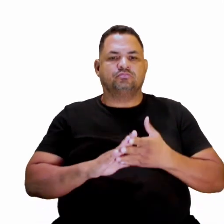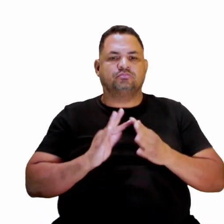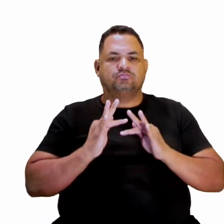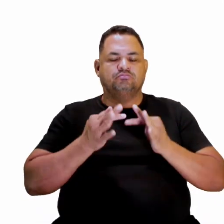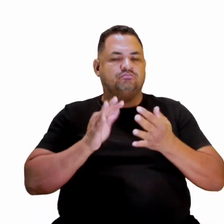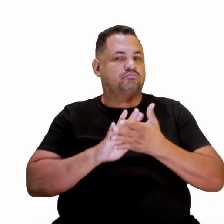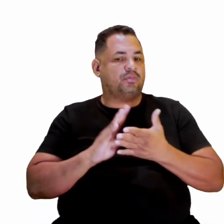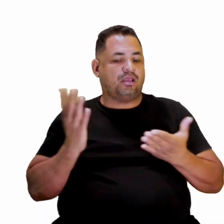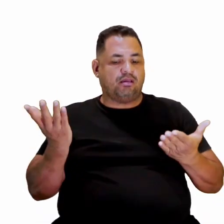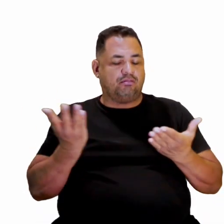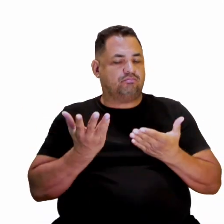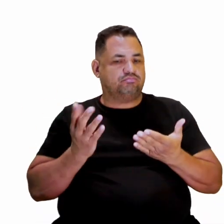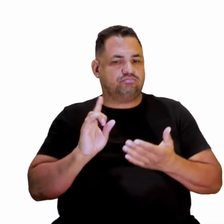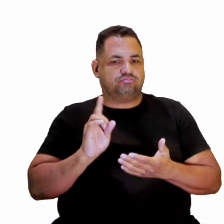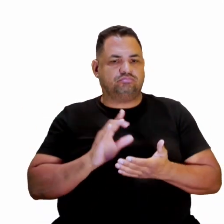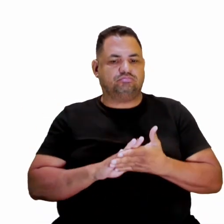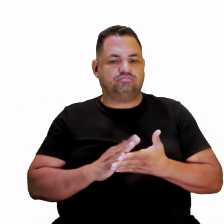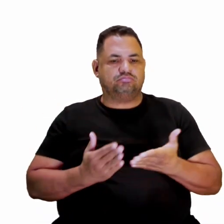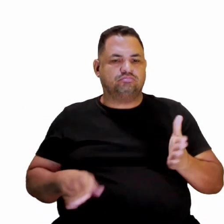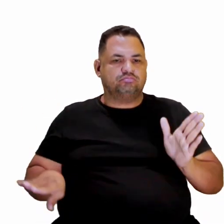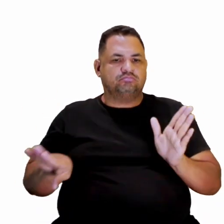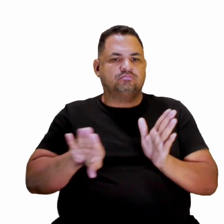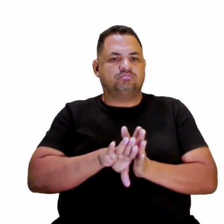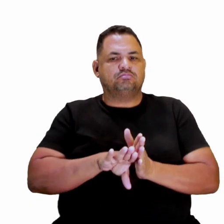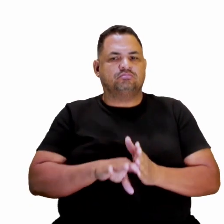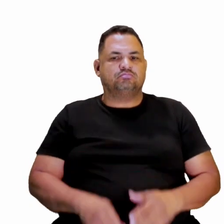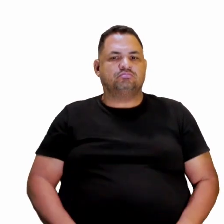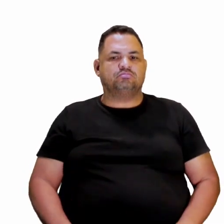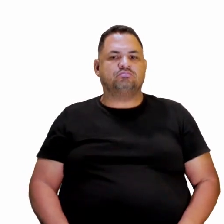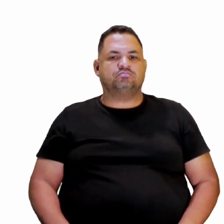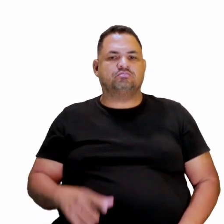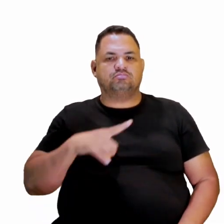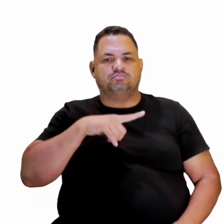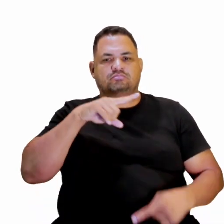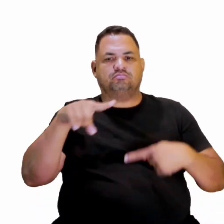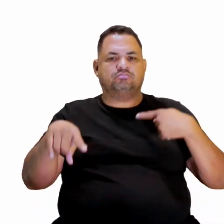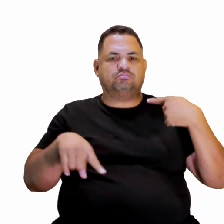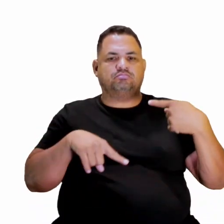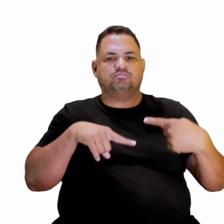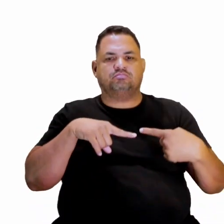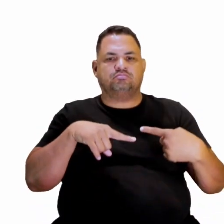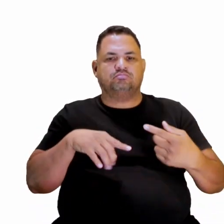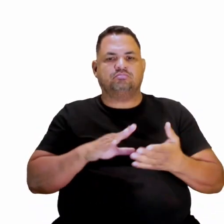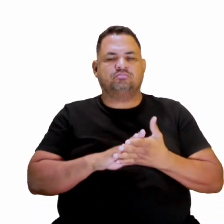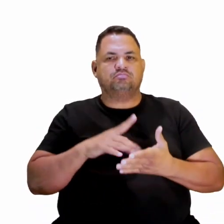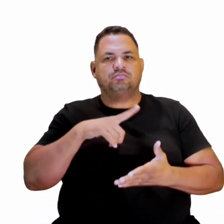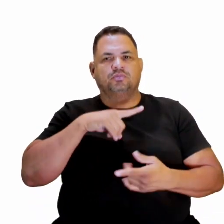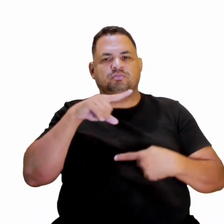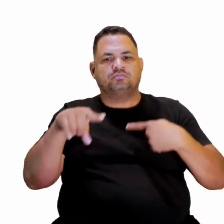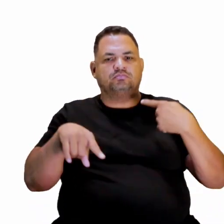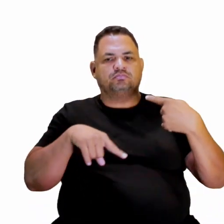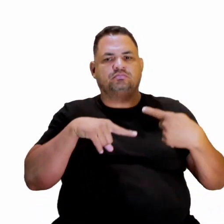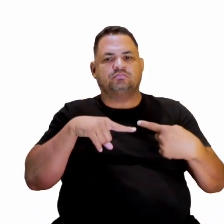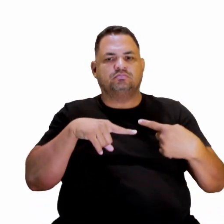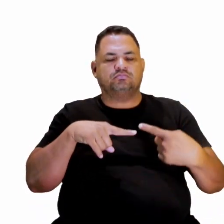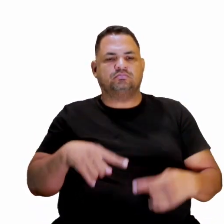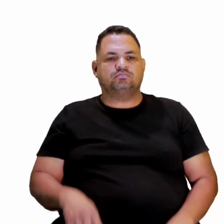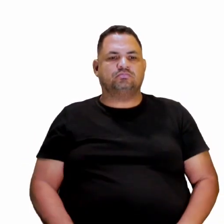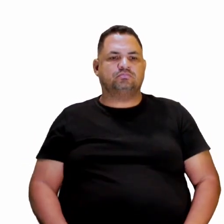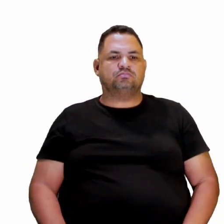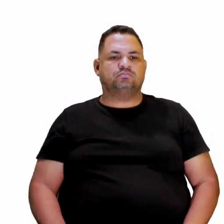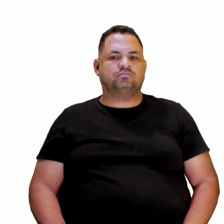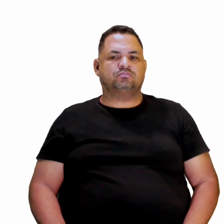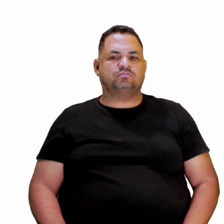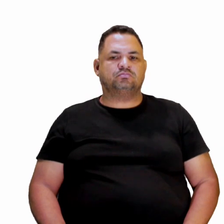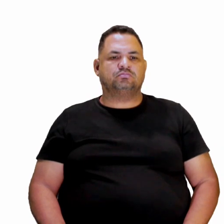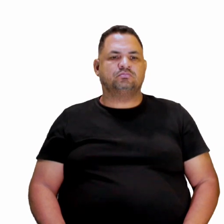ainda não chegou. Pretendo fazer, I intend. Não é entender, é pretender. I intend to make